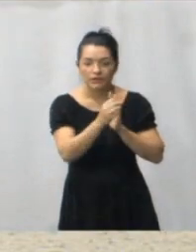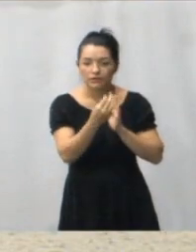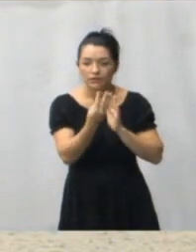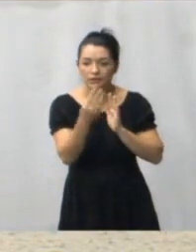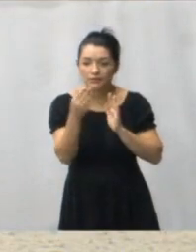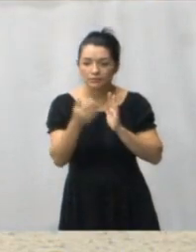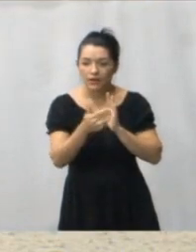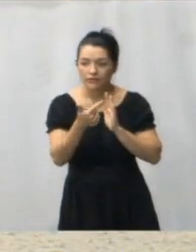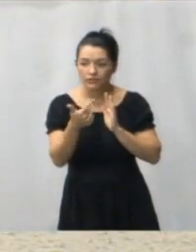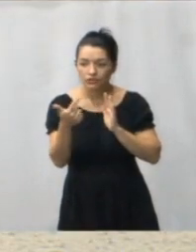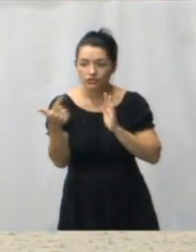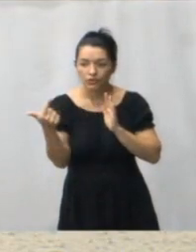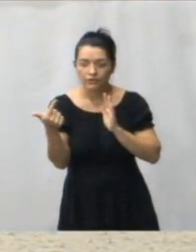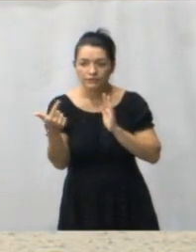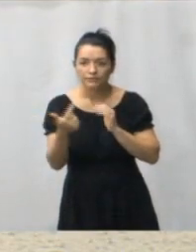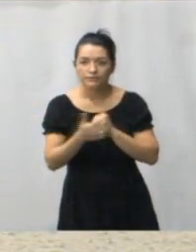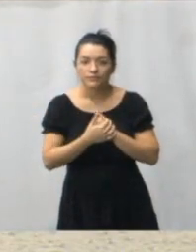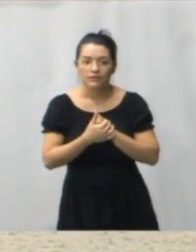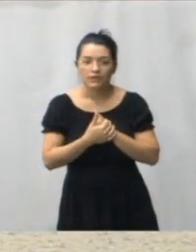03/2022, oriundo no processo